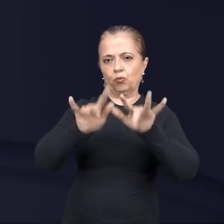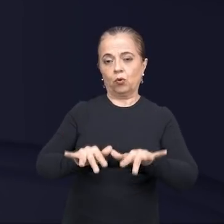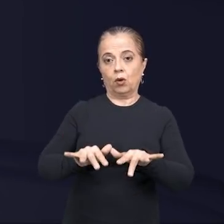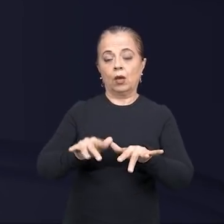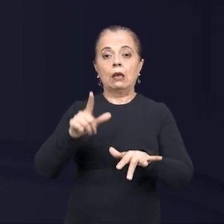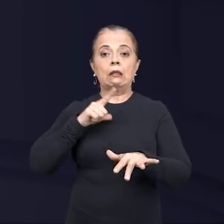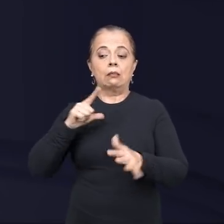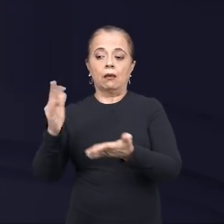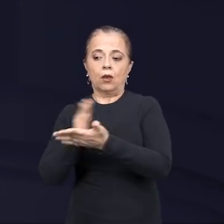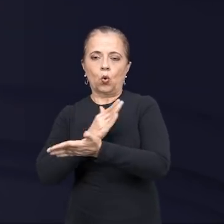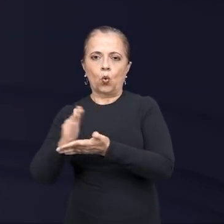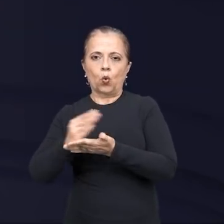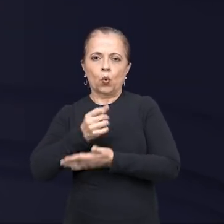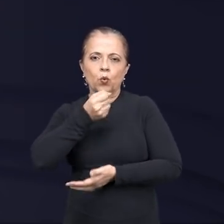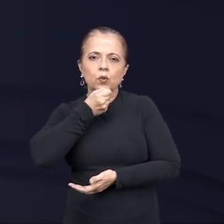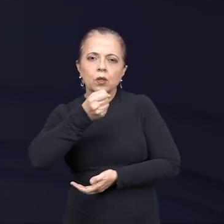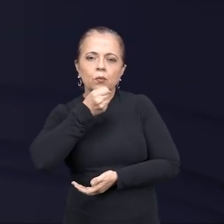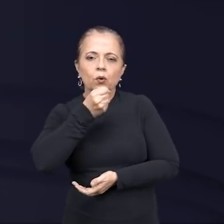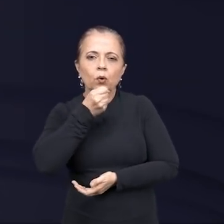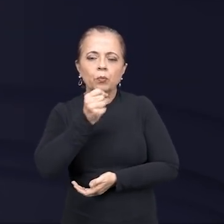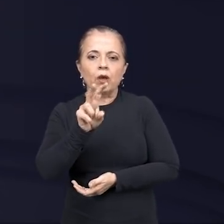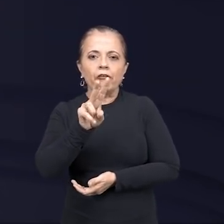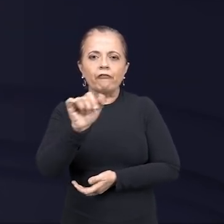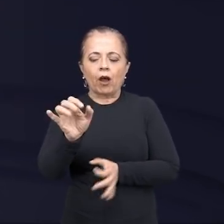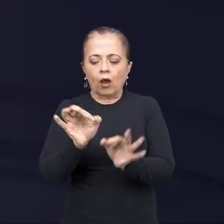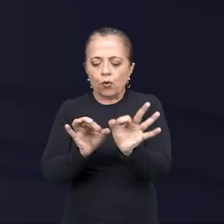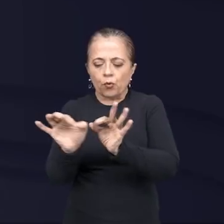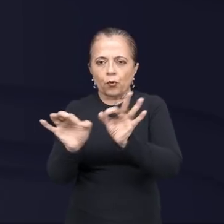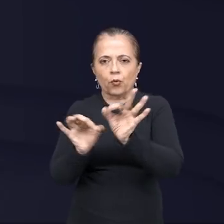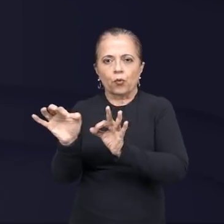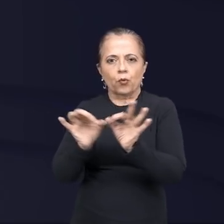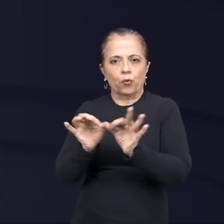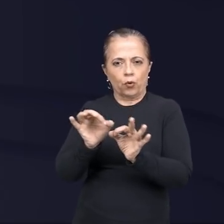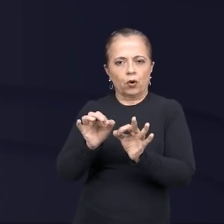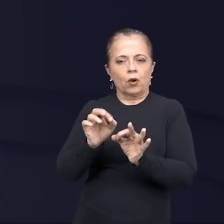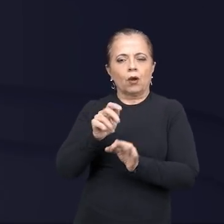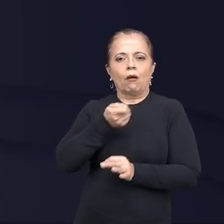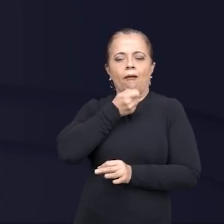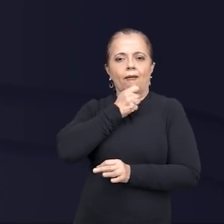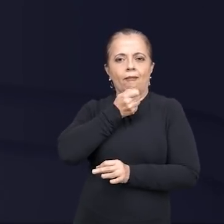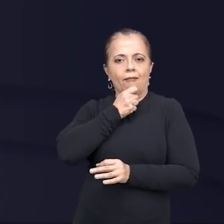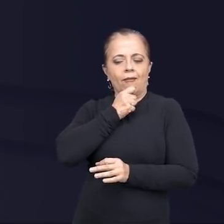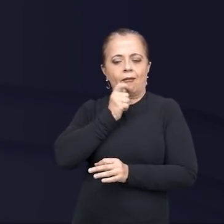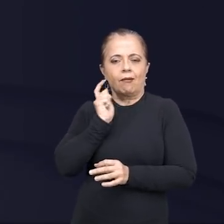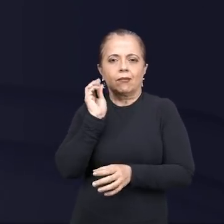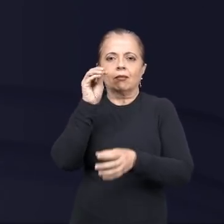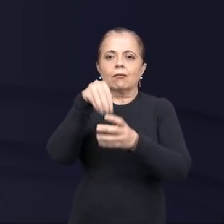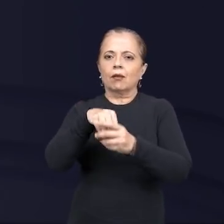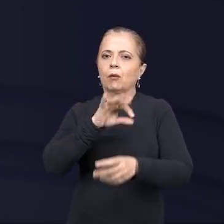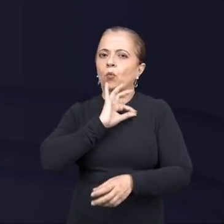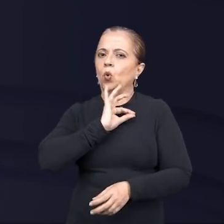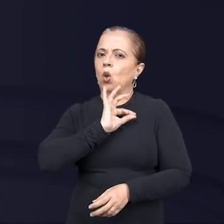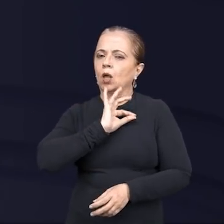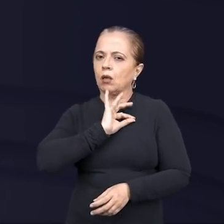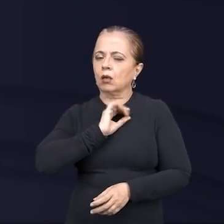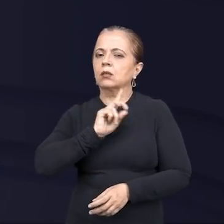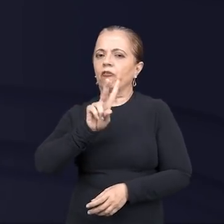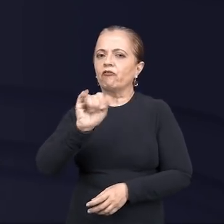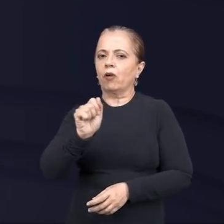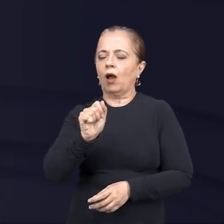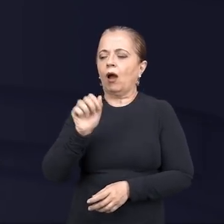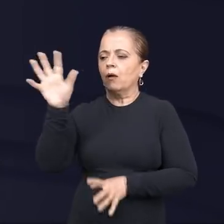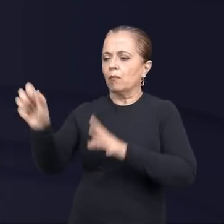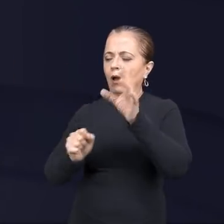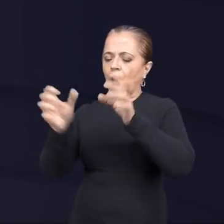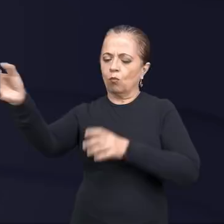autos. Existem alguns depoimentos que vão ser formulados ainda em sede policial.